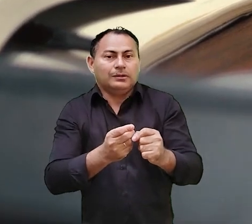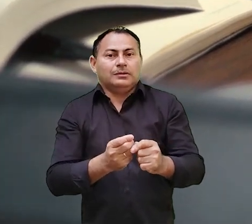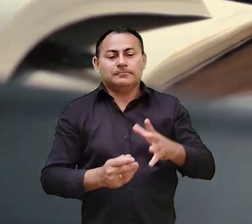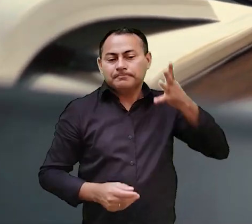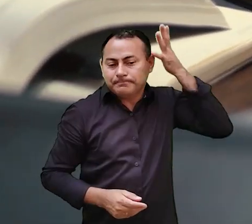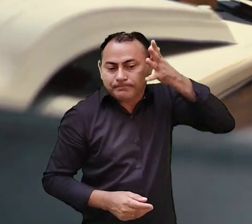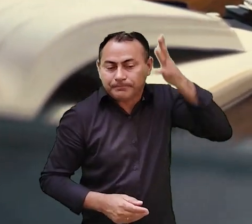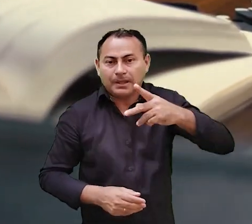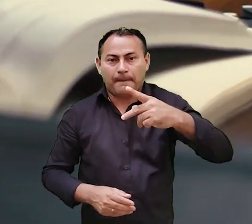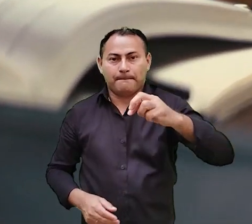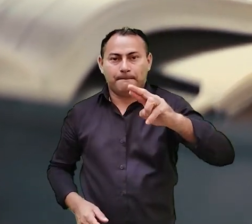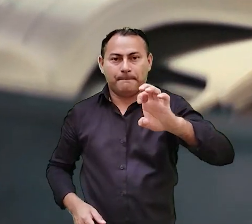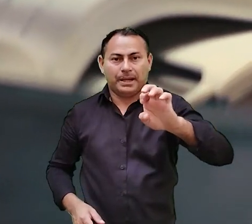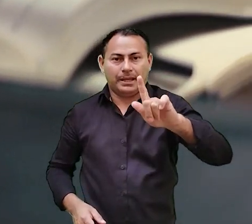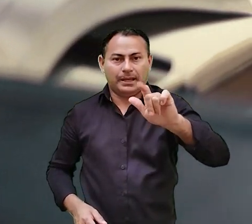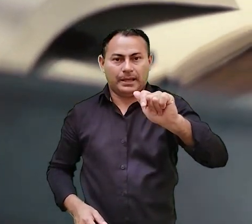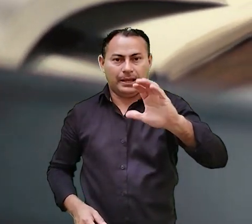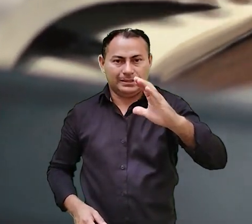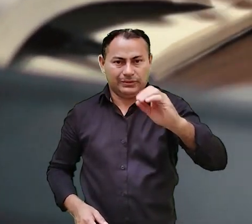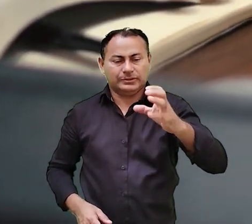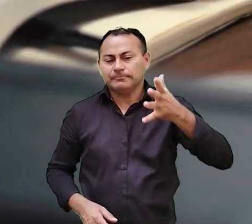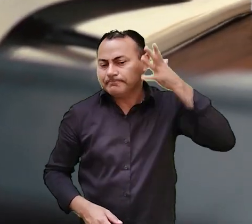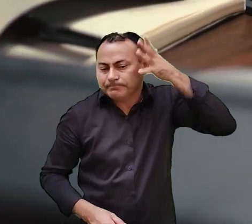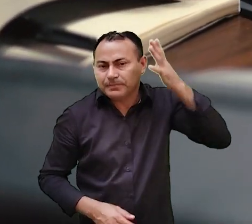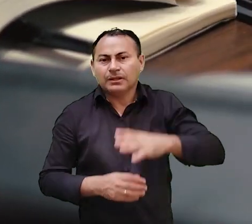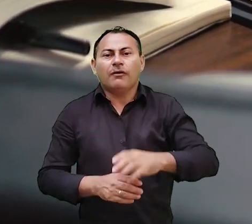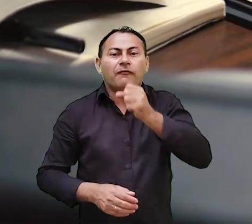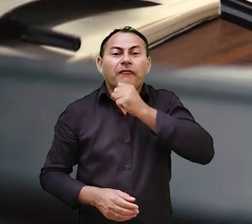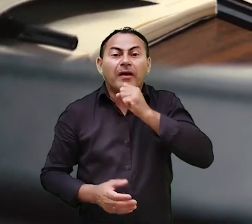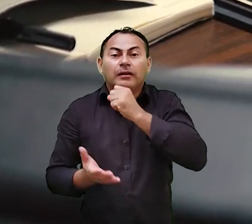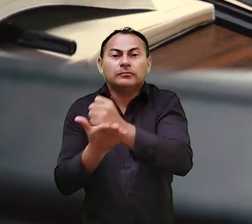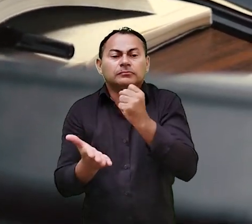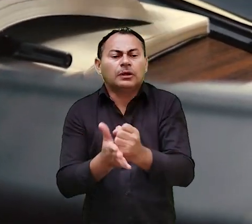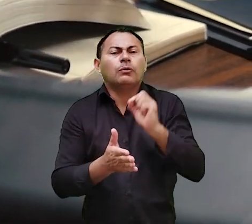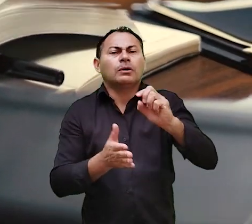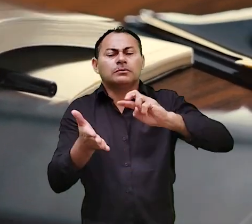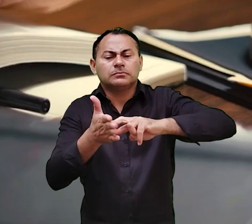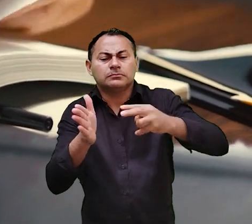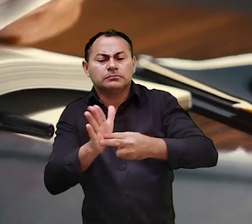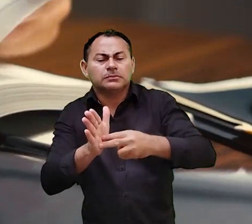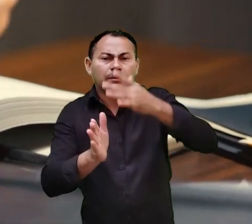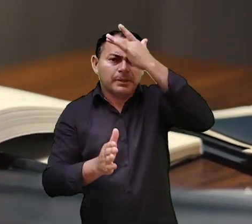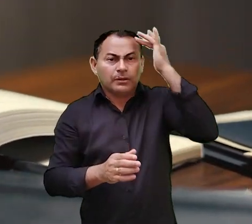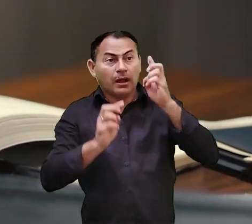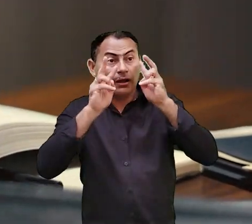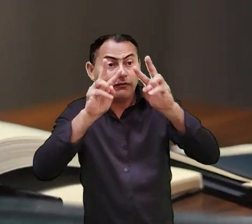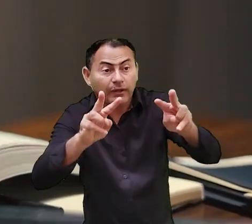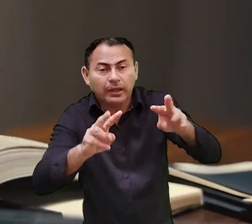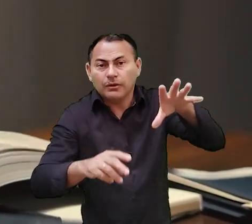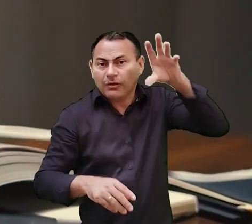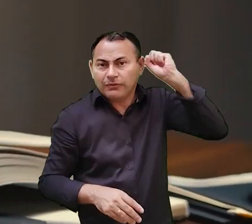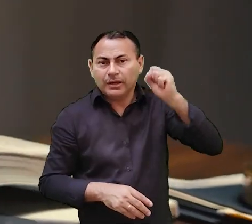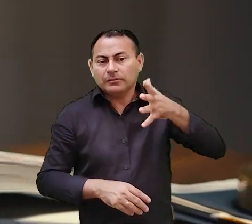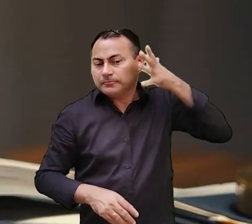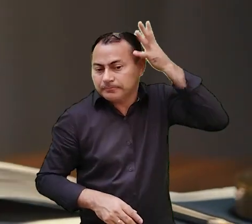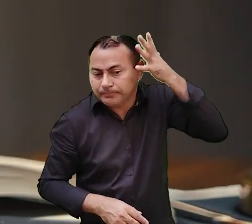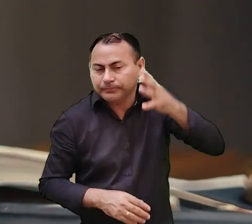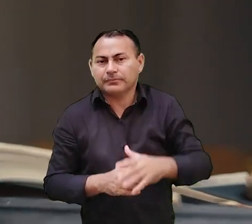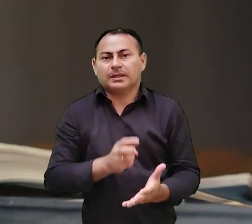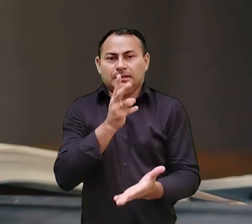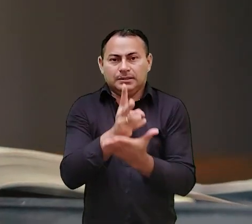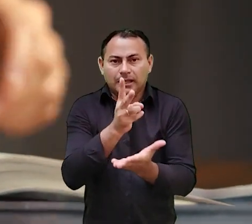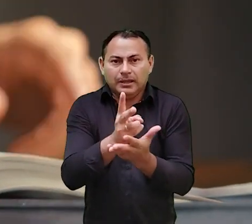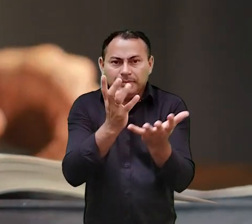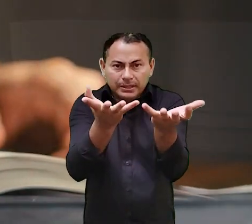estudamos todas essas grandes pregações dos profetas do Velho Testamento. O que isso significou para aqueles que ouviram este